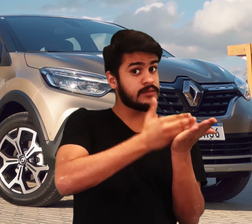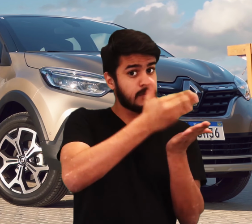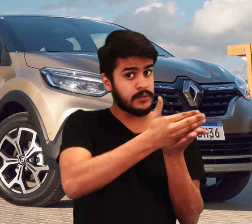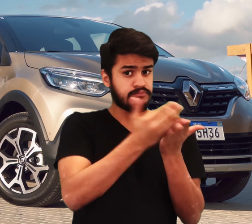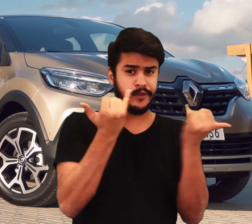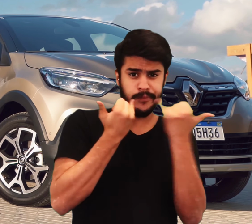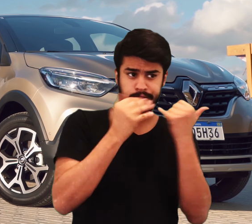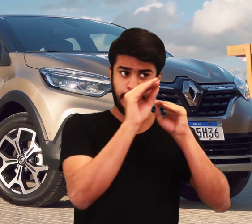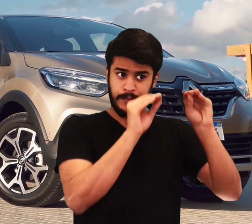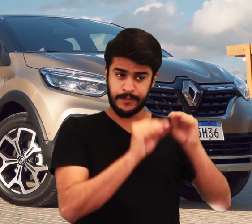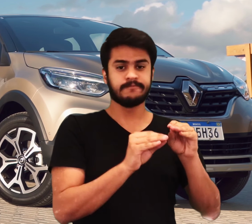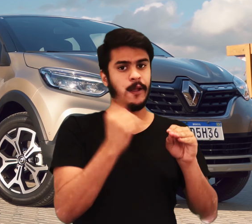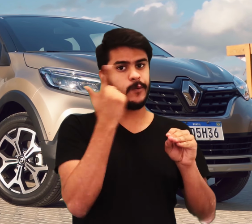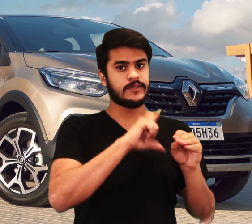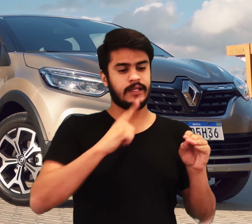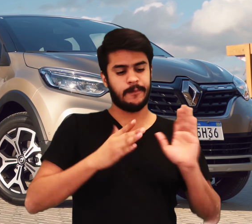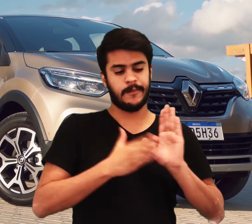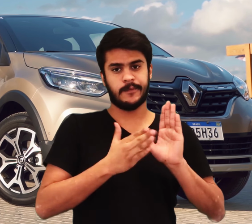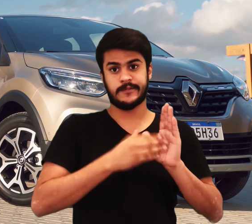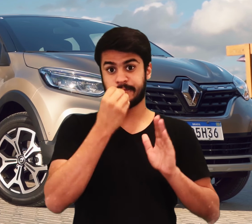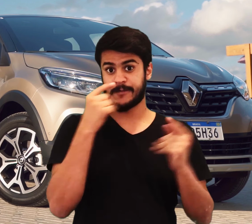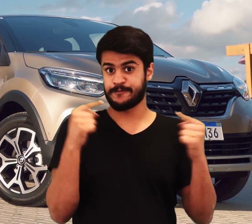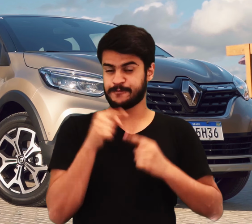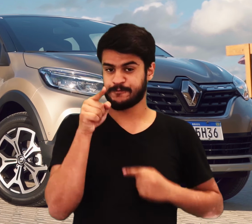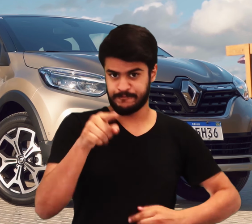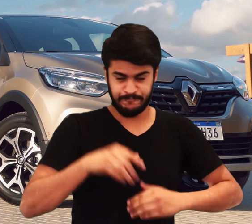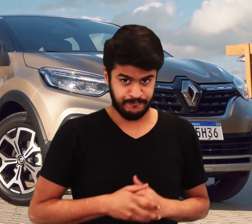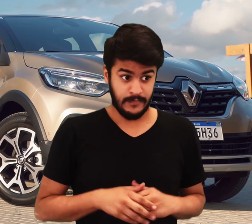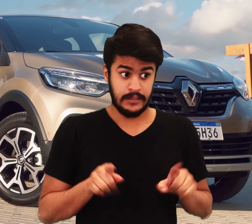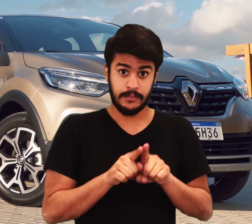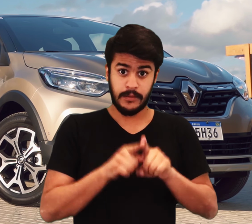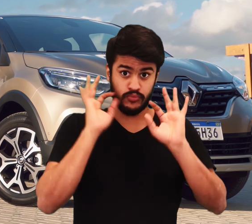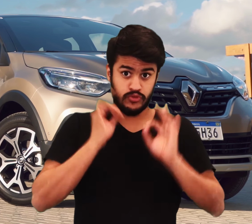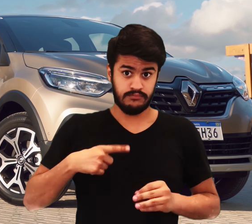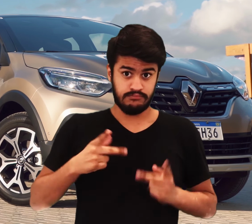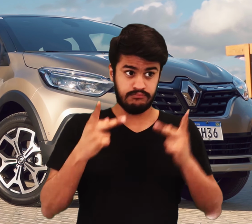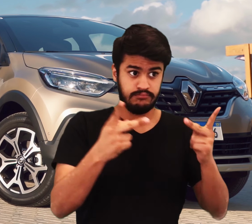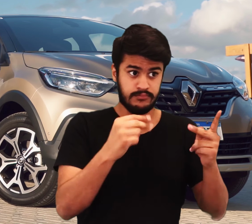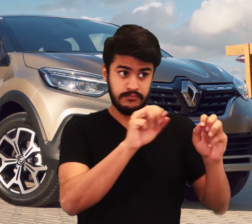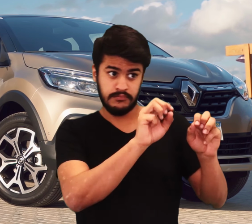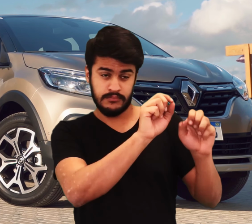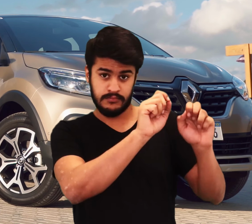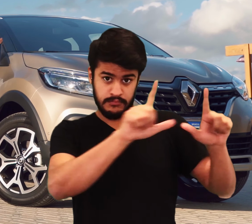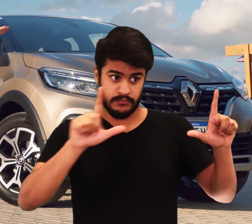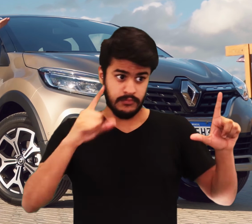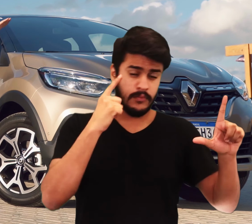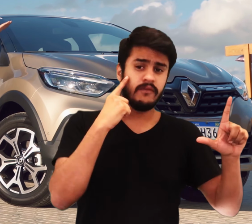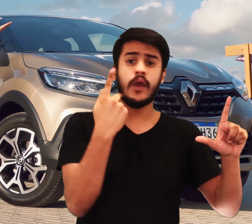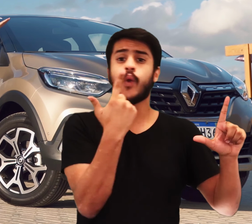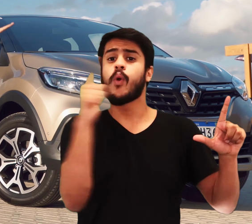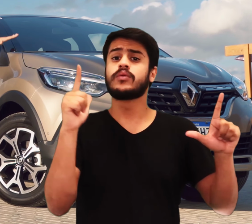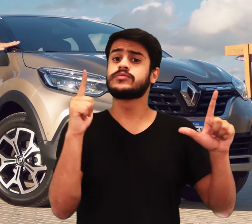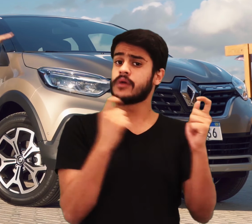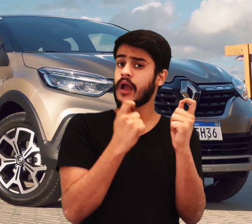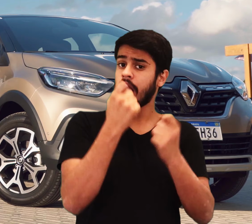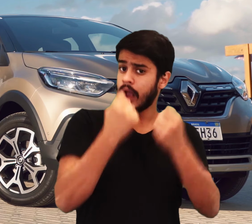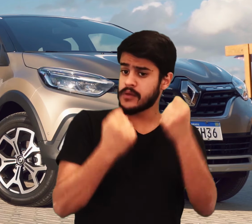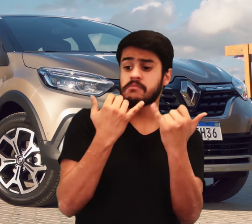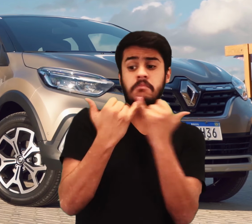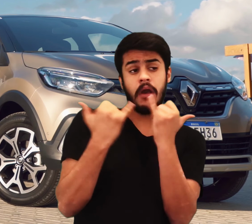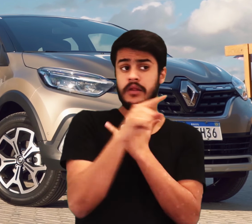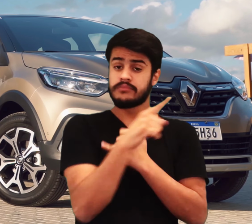parcelas, alguns dados bem básicos, você já recebe a melhor proposta. Enquanto você está lá, vale a pena você pesquisar pelos SUVs seminovos na faixa de valor desse